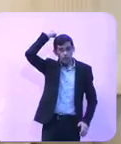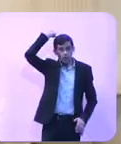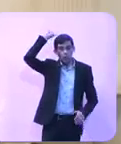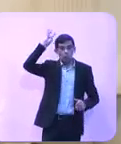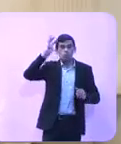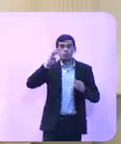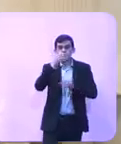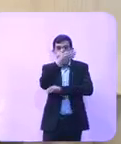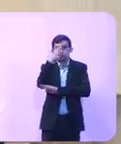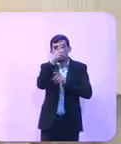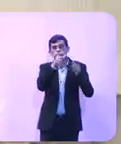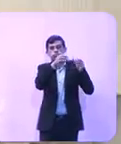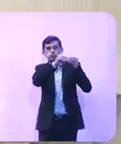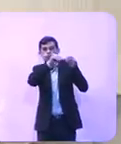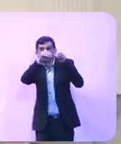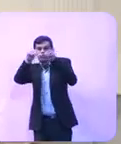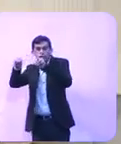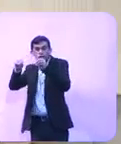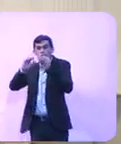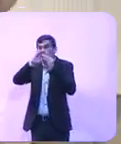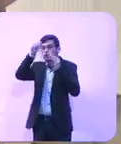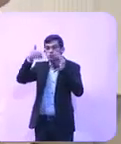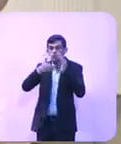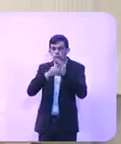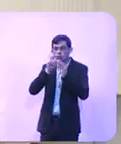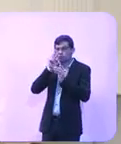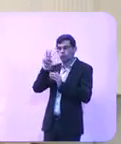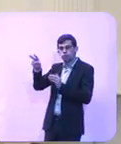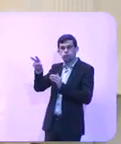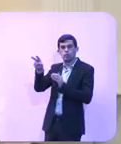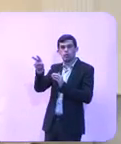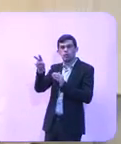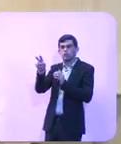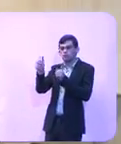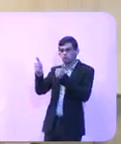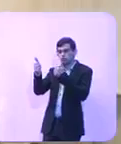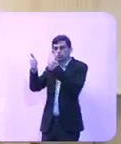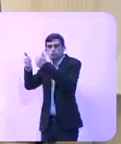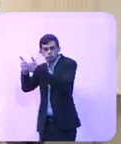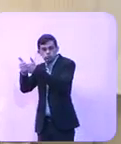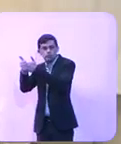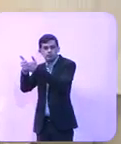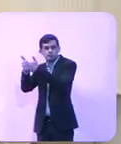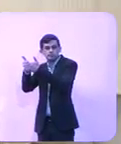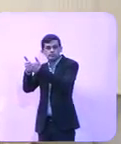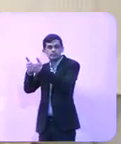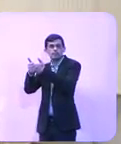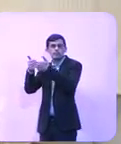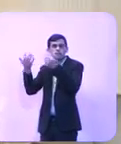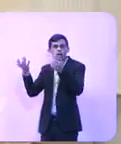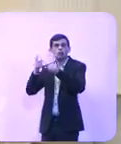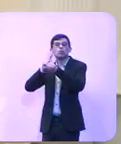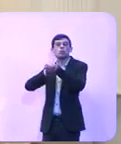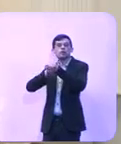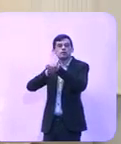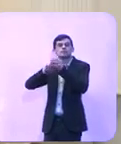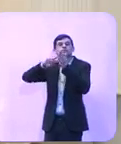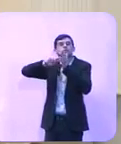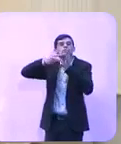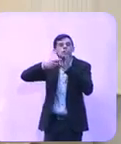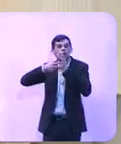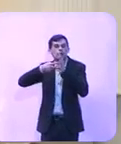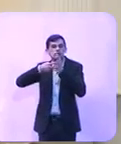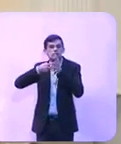um determinado lugar e toda a tropa olhava para o estandarte e corria para lá. E aquele era um sinal